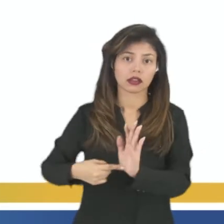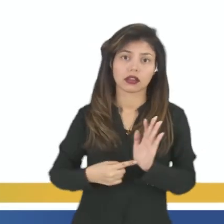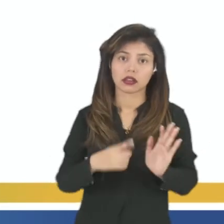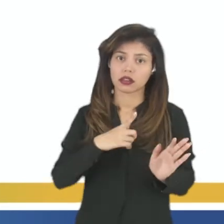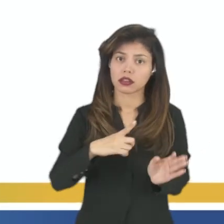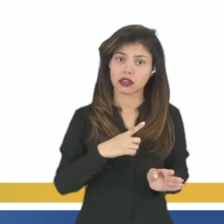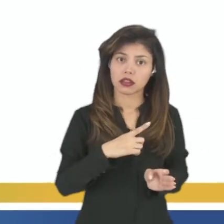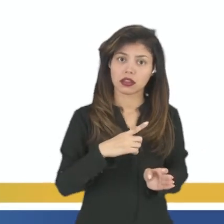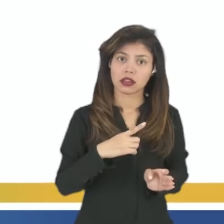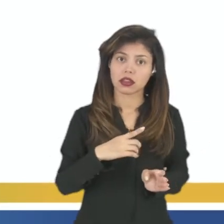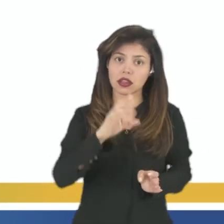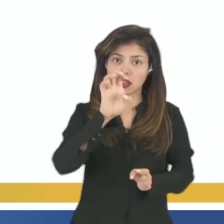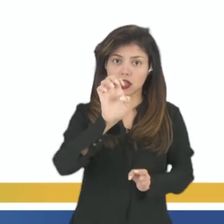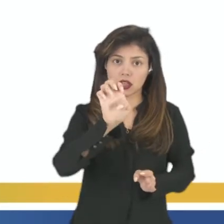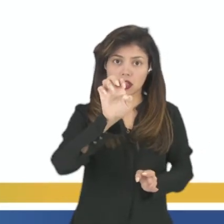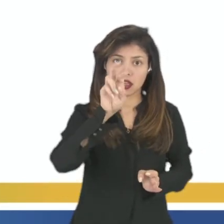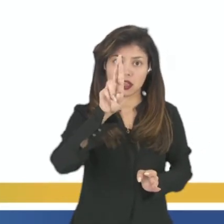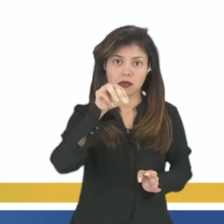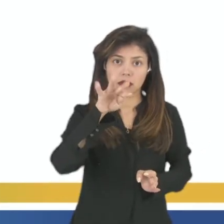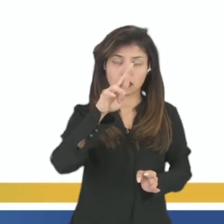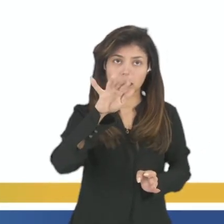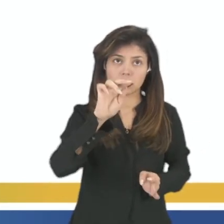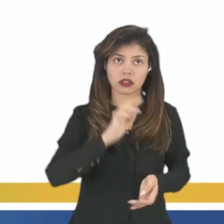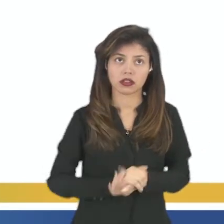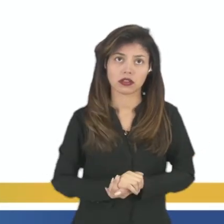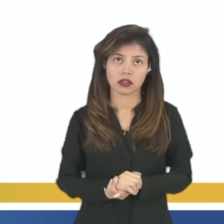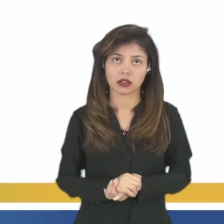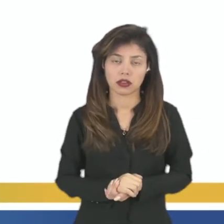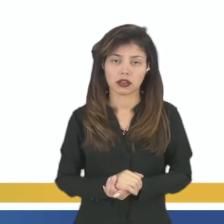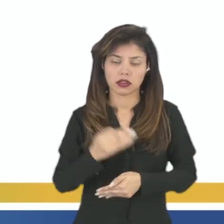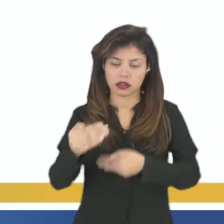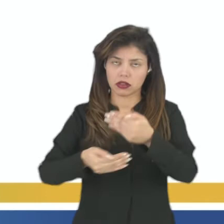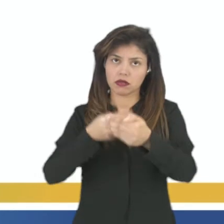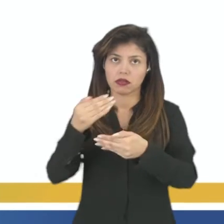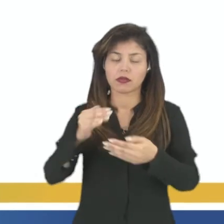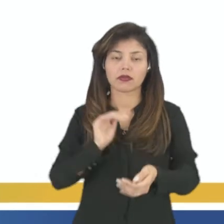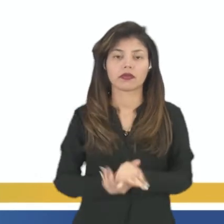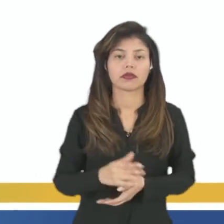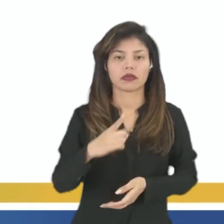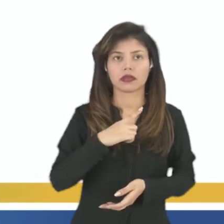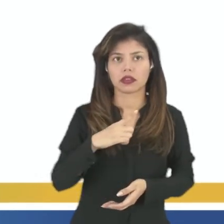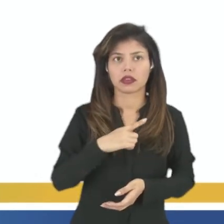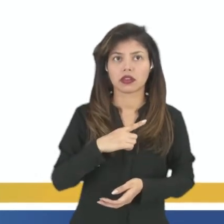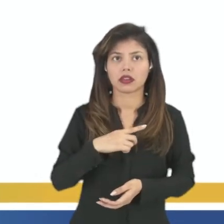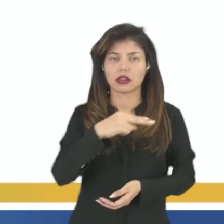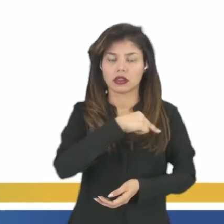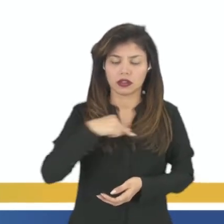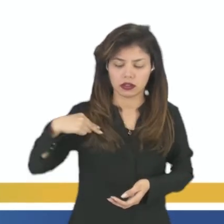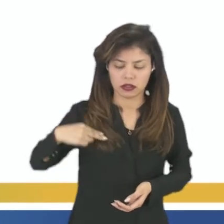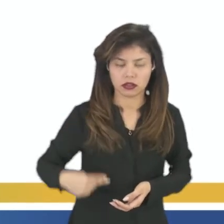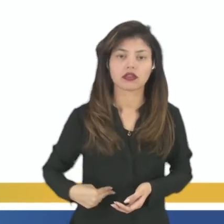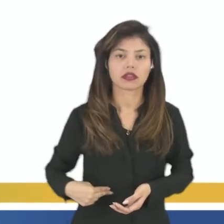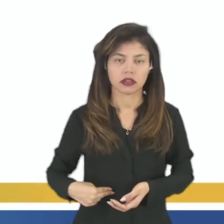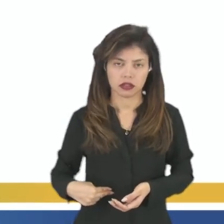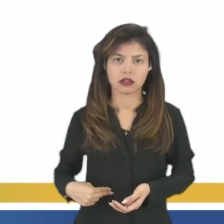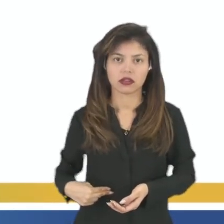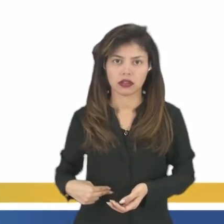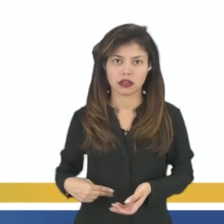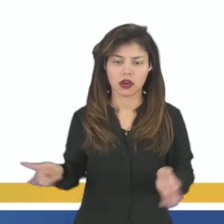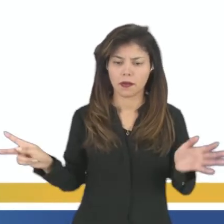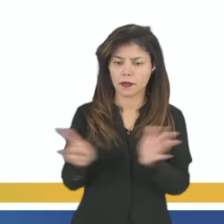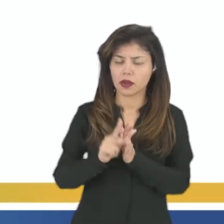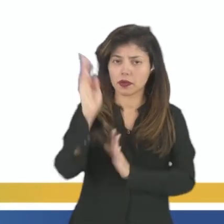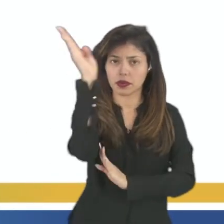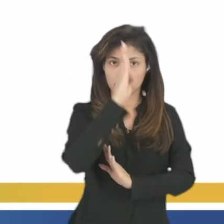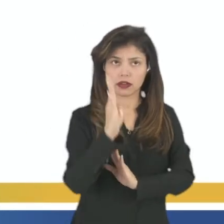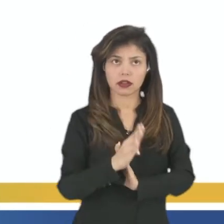países emergentes, professor? São os países que não são países desenvolvidos, estão em desenvolvimento. Aí nós temos a China, né, que são países emergentes. Nós temos o próprio Brasil